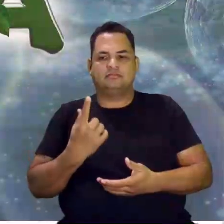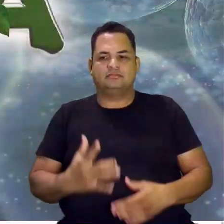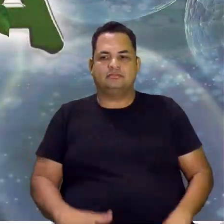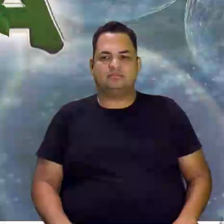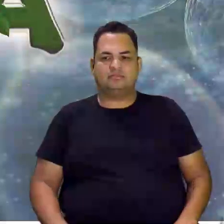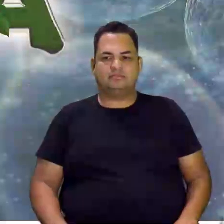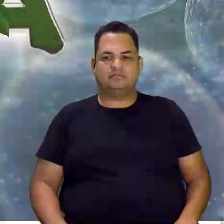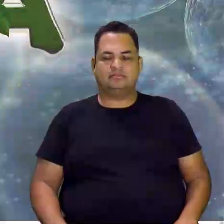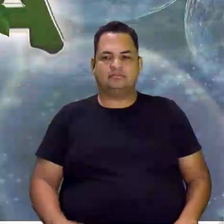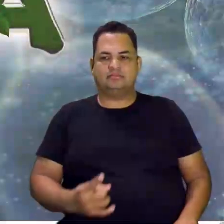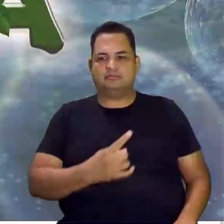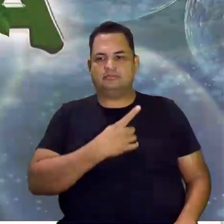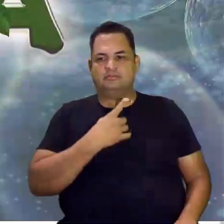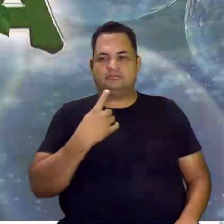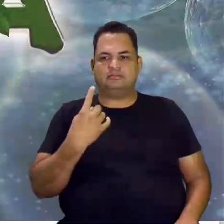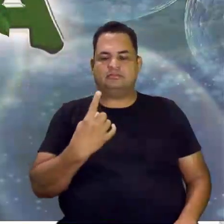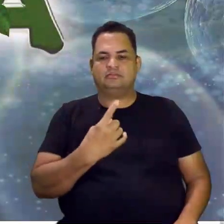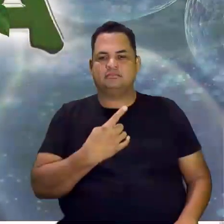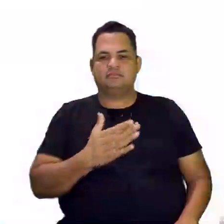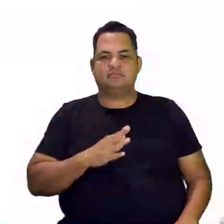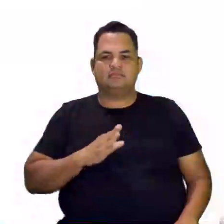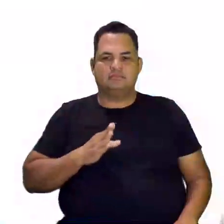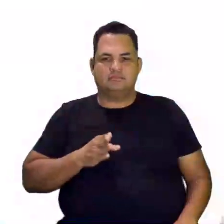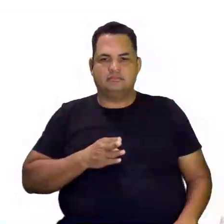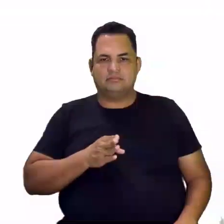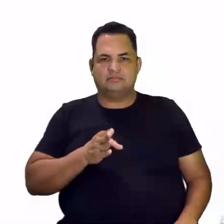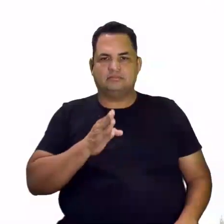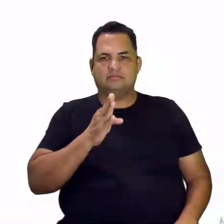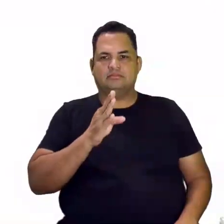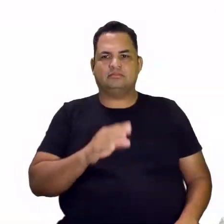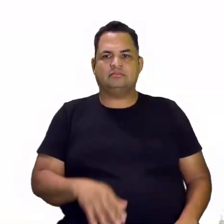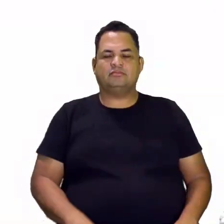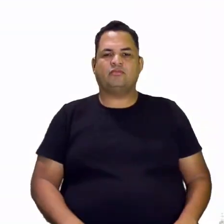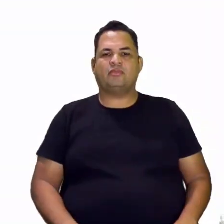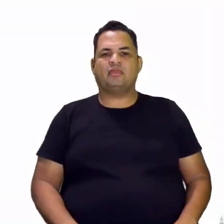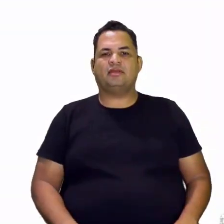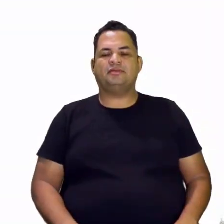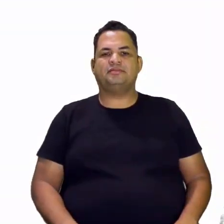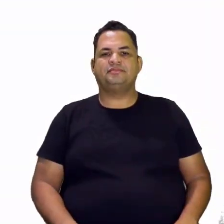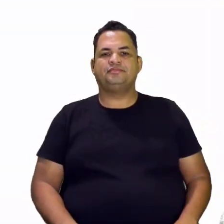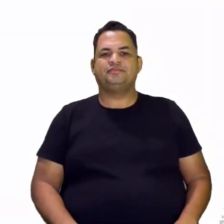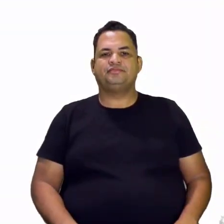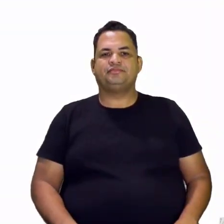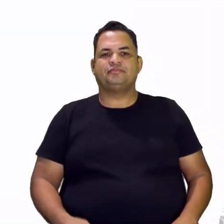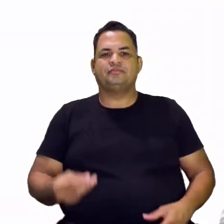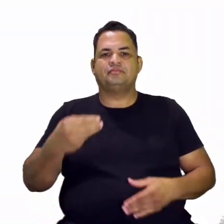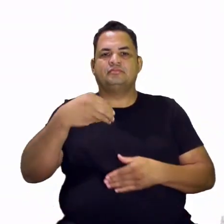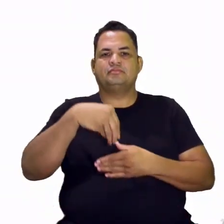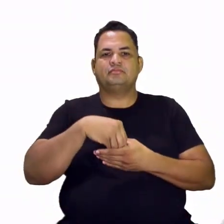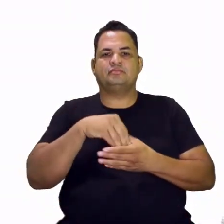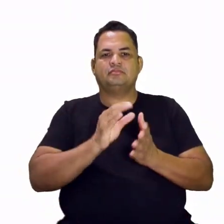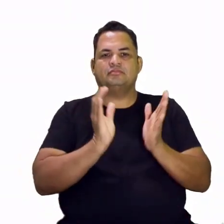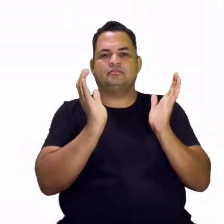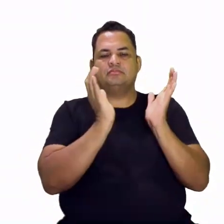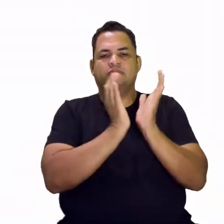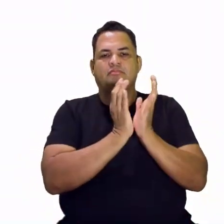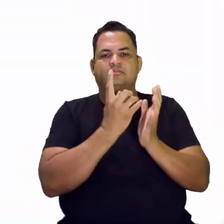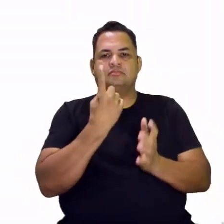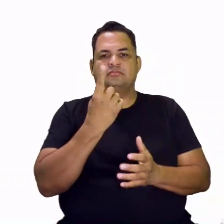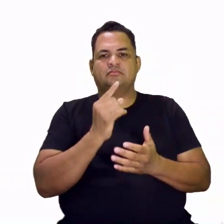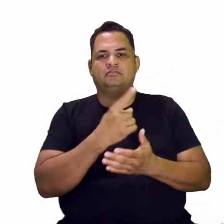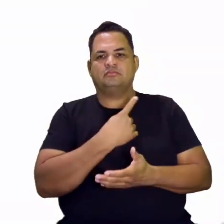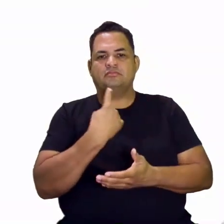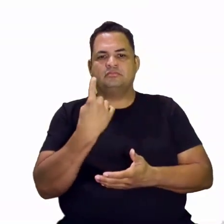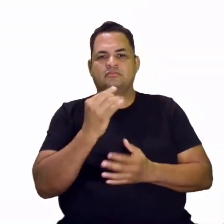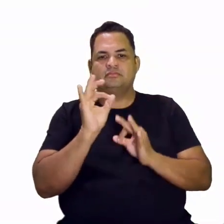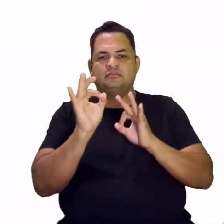7.1. Muito bem, nós estamos caminhando aí para... dentro dessa unidade 1 que nós